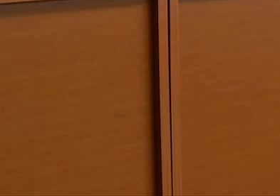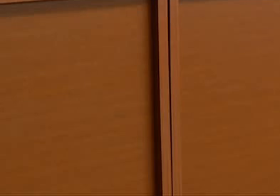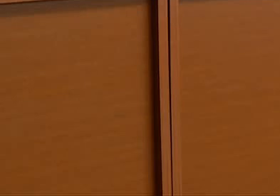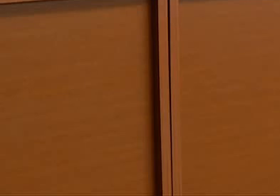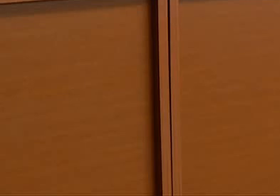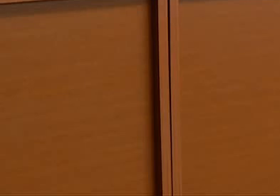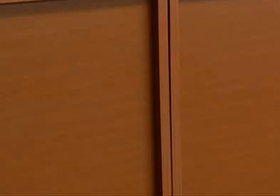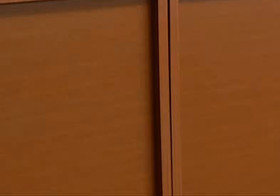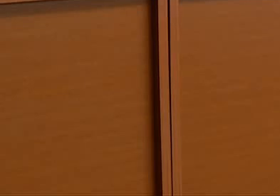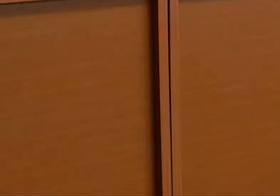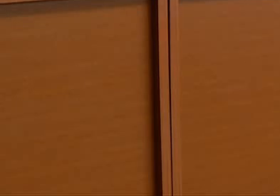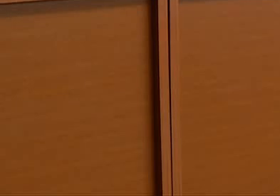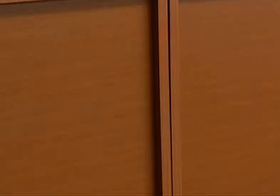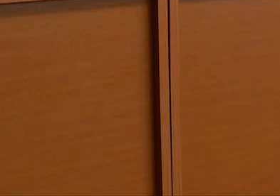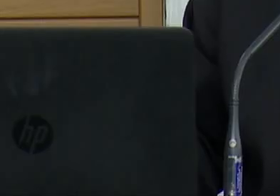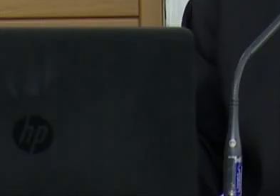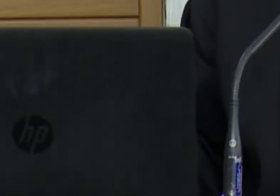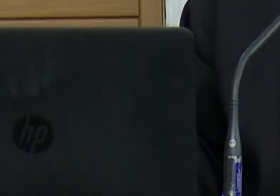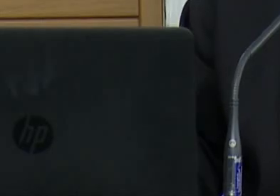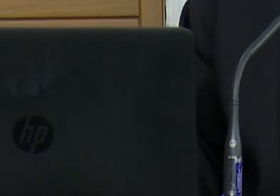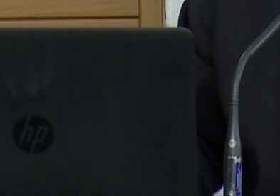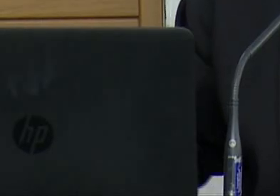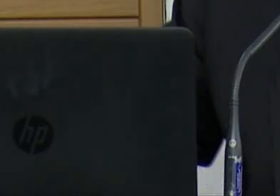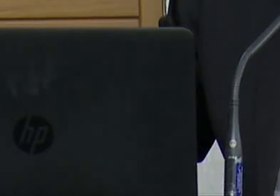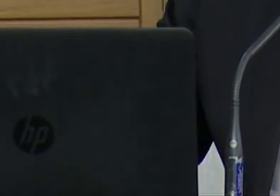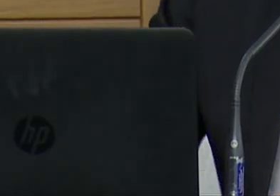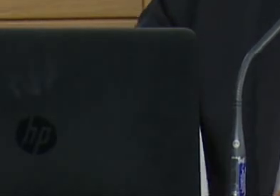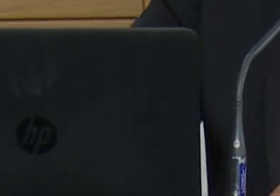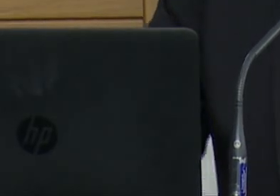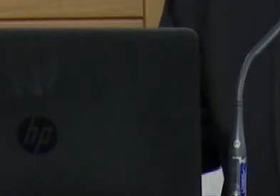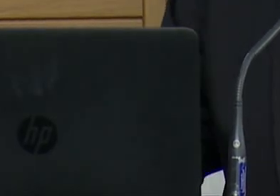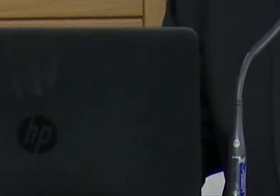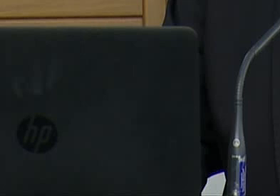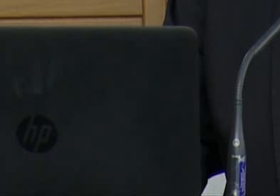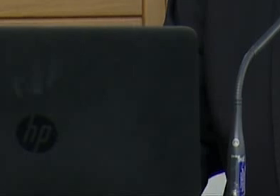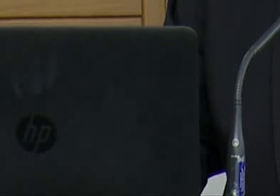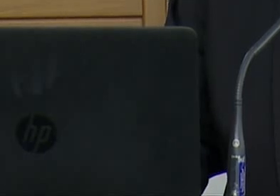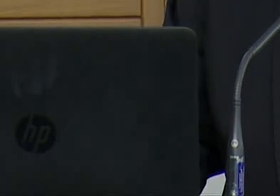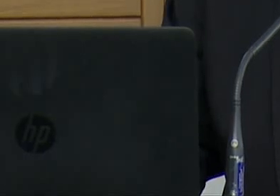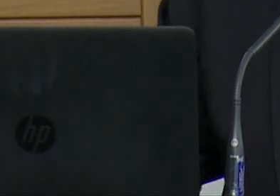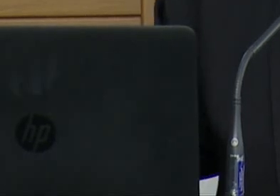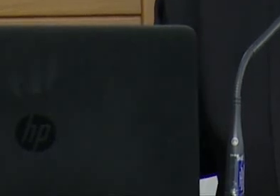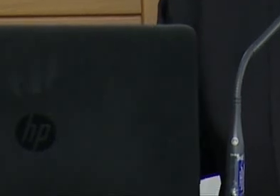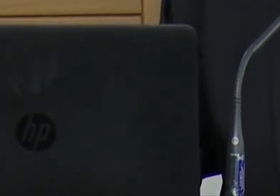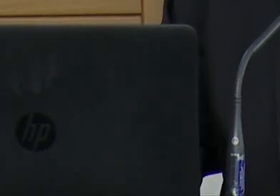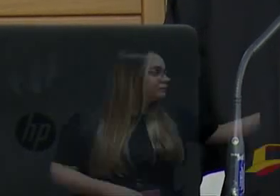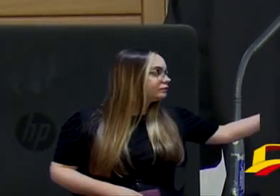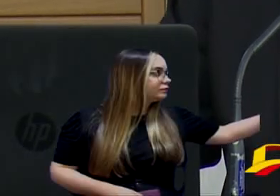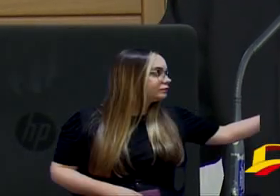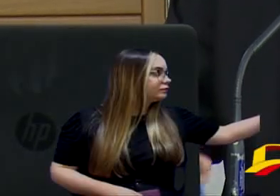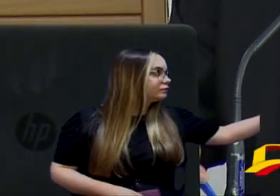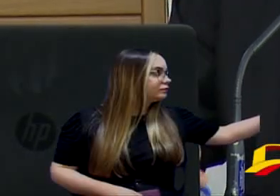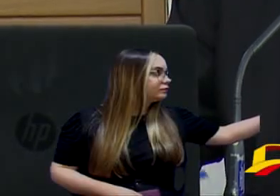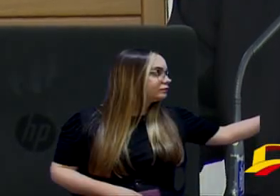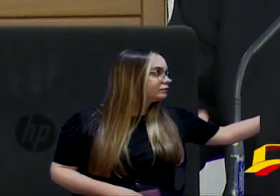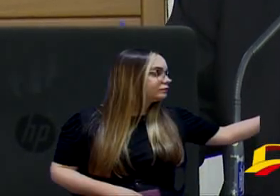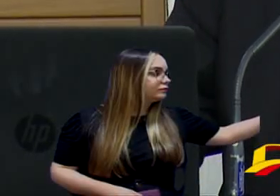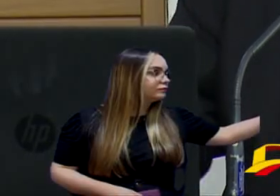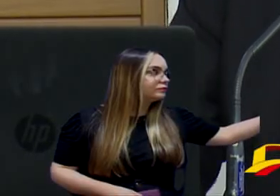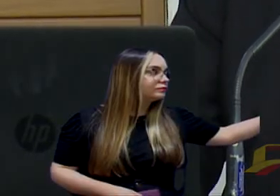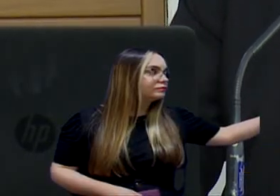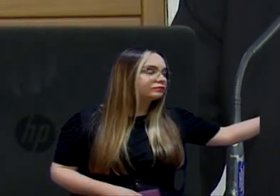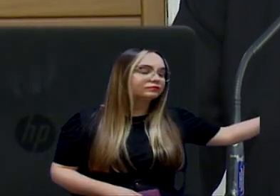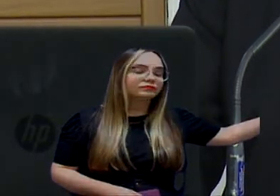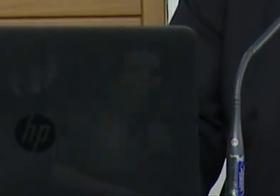Bom dia a todos temos no regimental daquela aberto nosso trabalho nesse momento eu gostaria de convidar o vereador Fábio simot